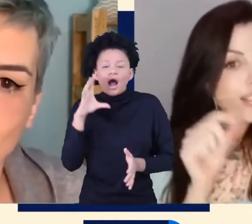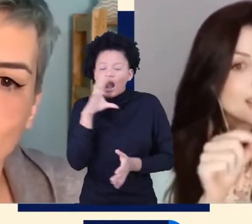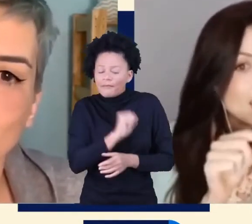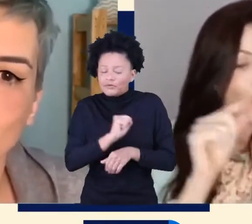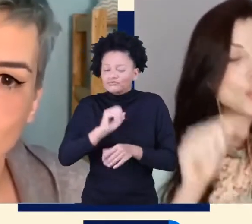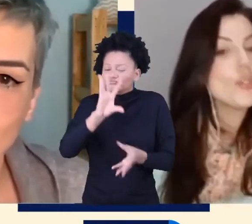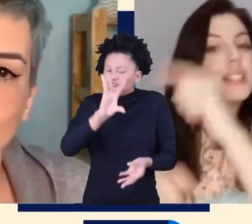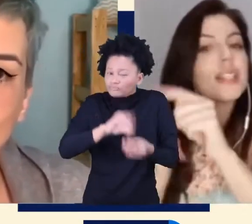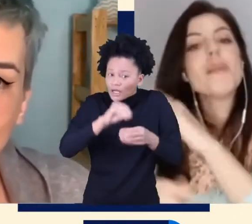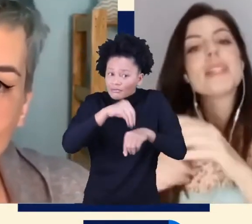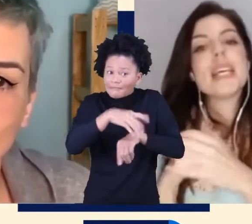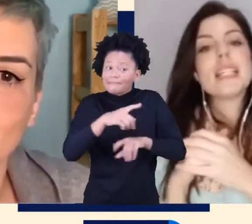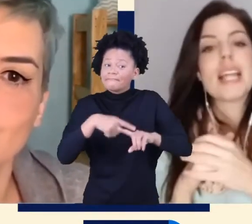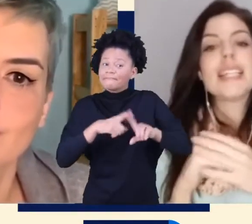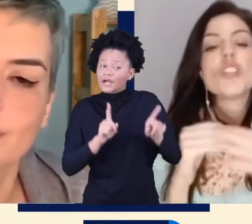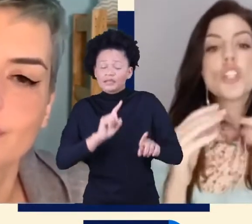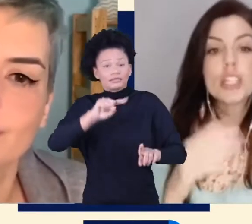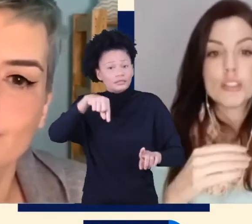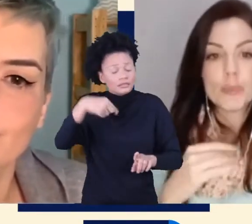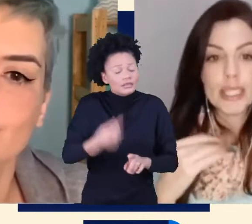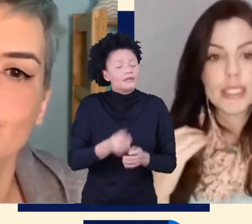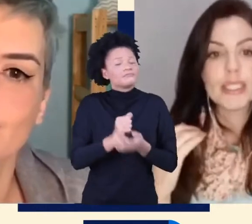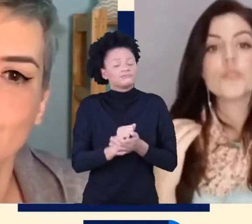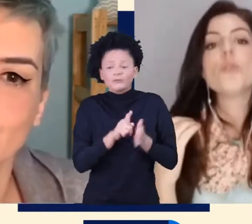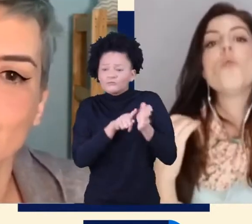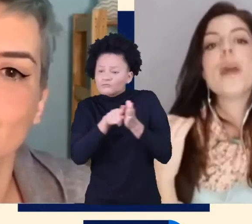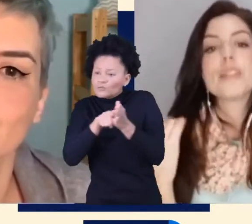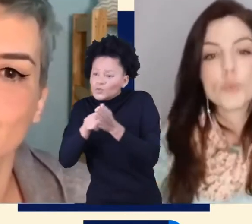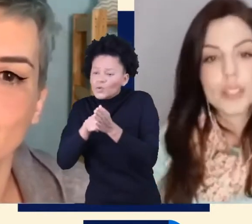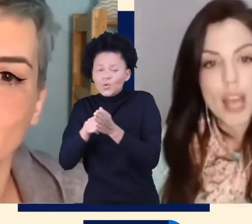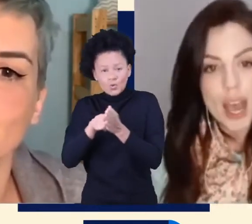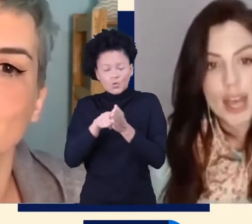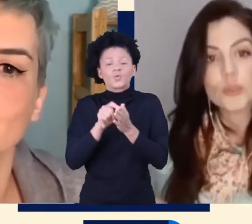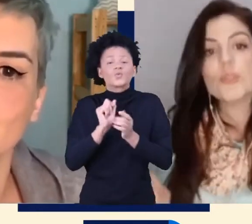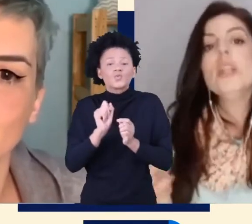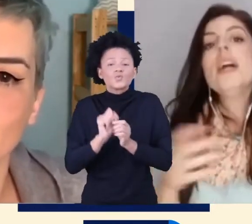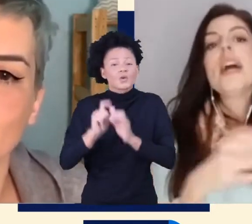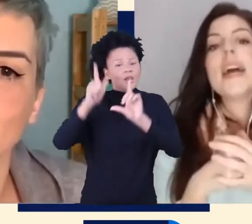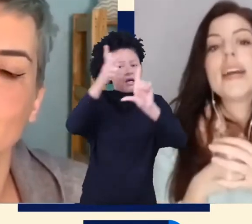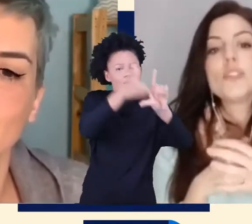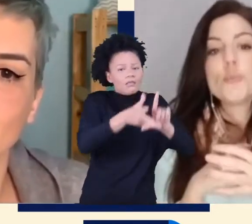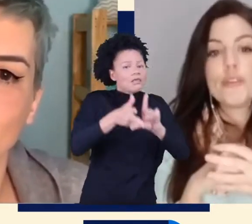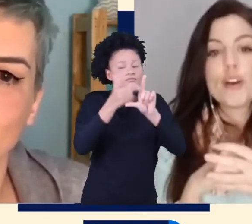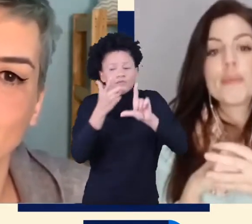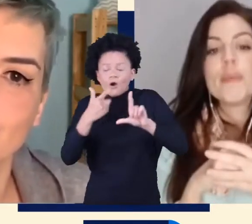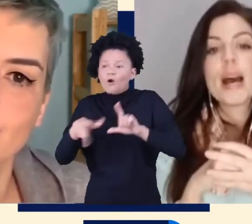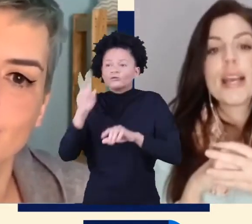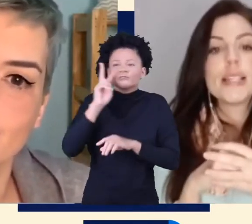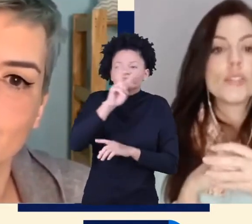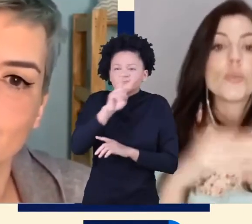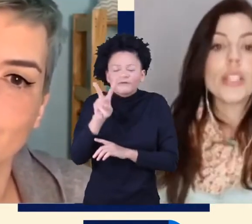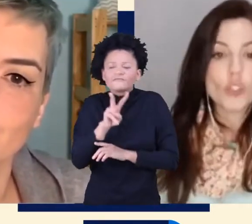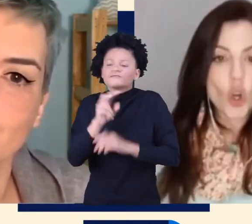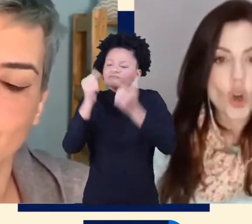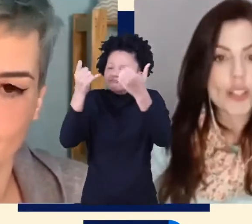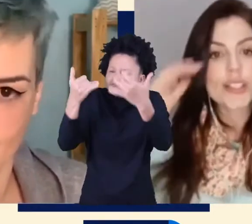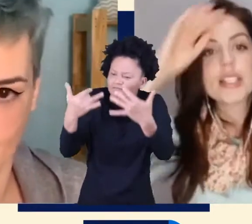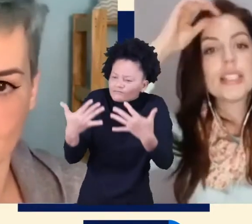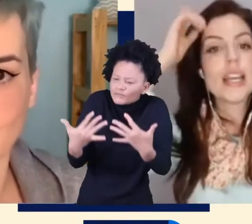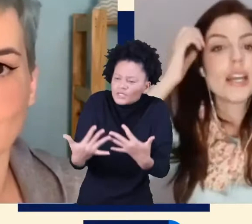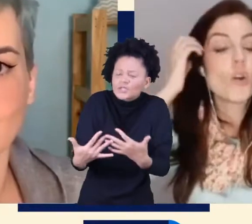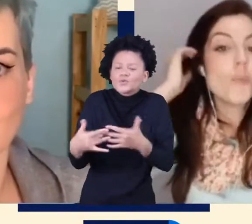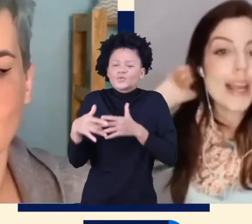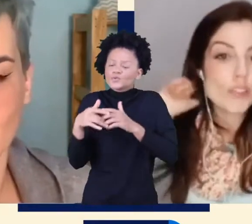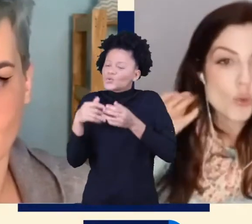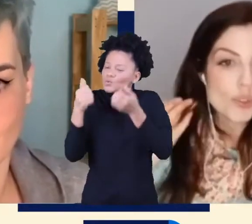vou resgatar rapidinho, mas dá uma passada lá que a gente está explicando com mais cuidado, de uma forma mais